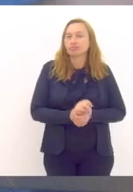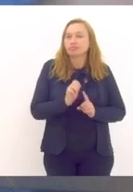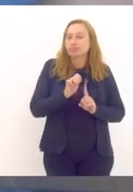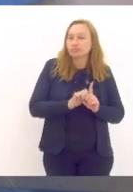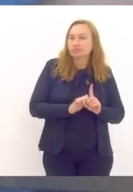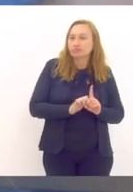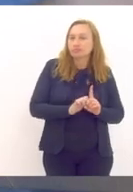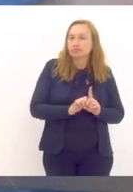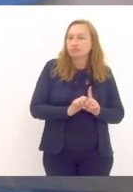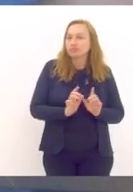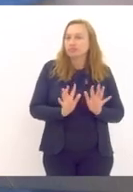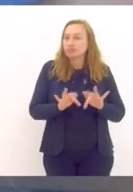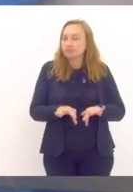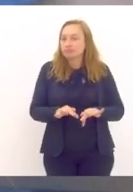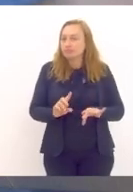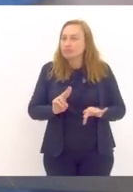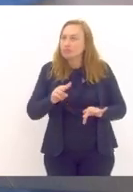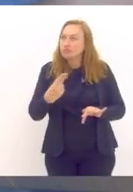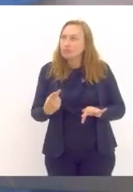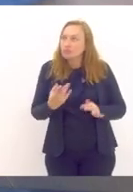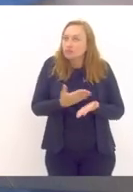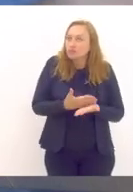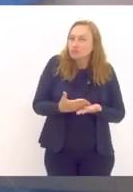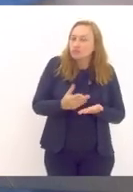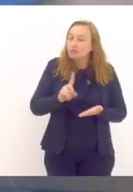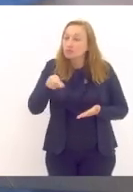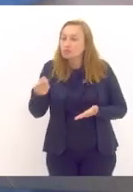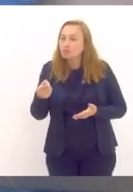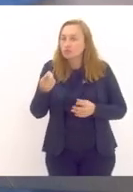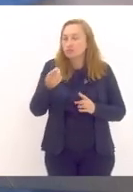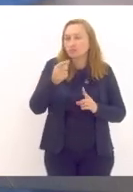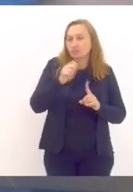mês, ou mais provavelmente no início do mês que vem,